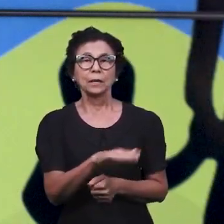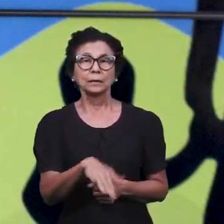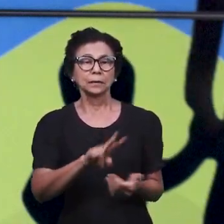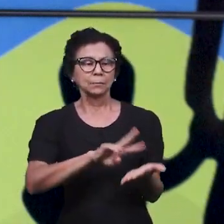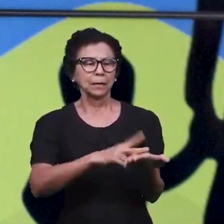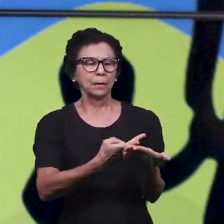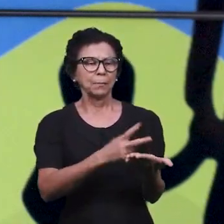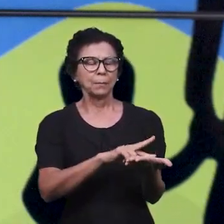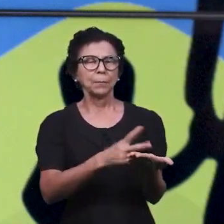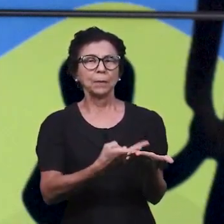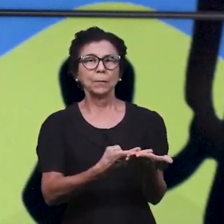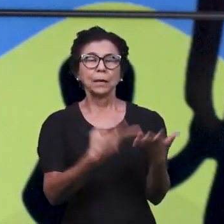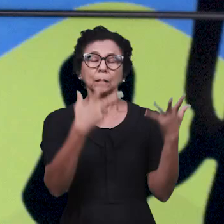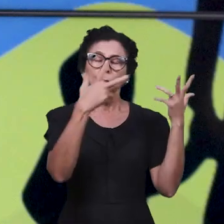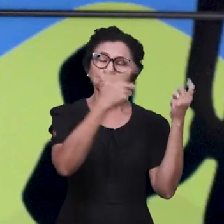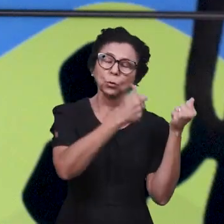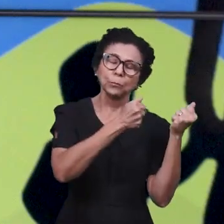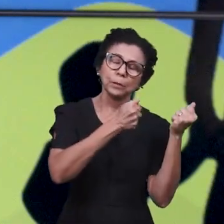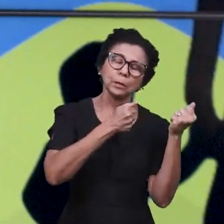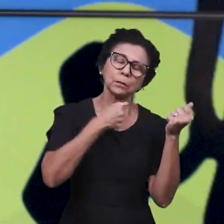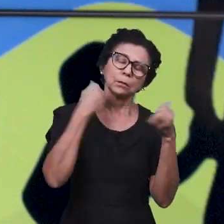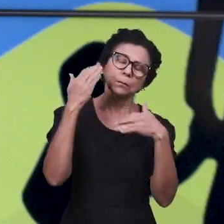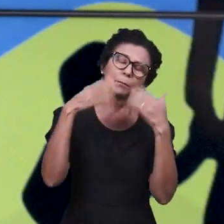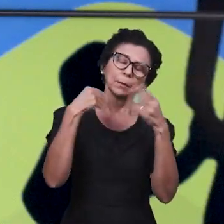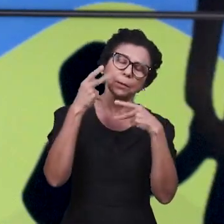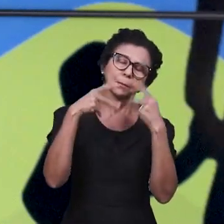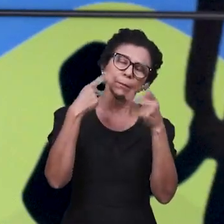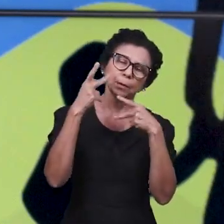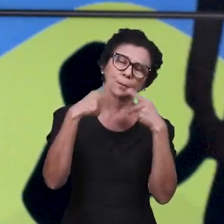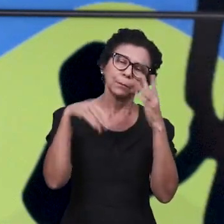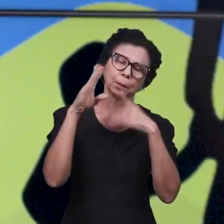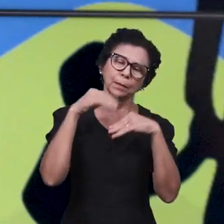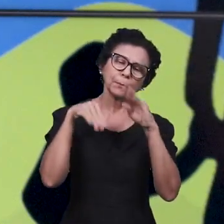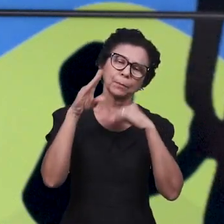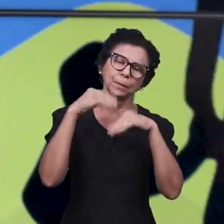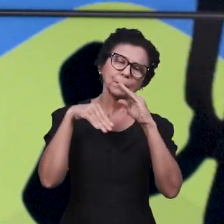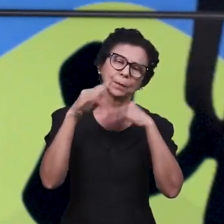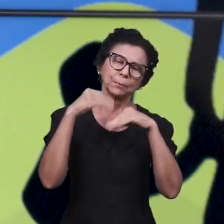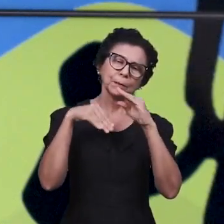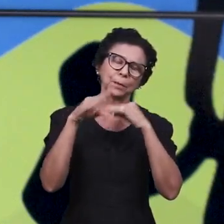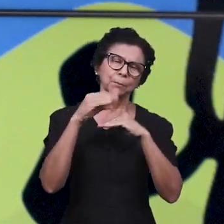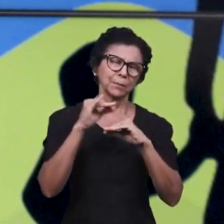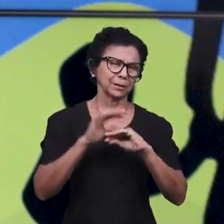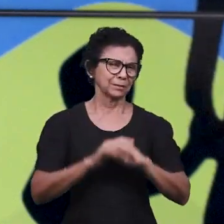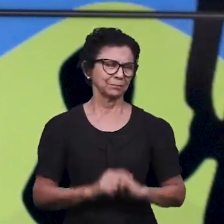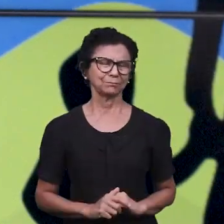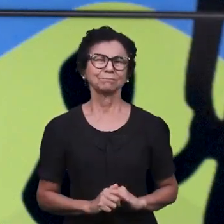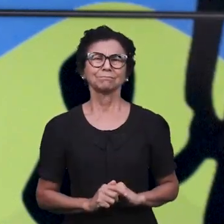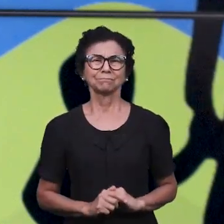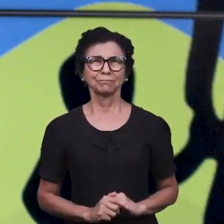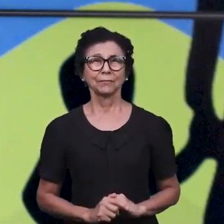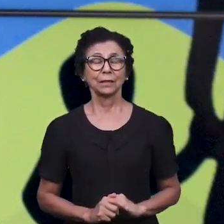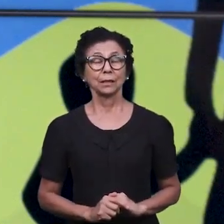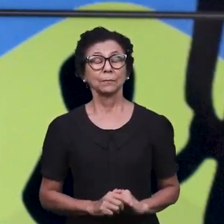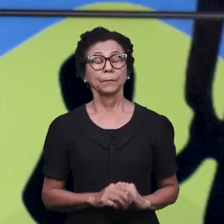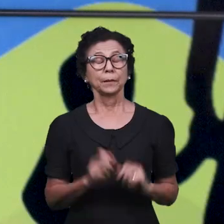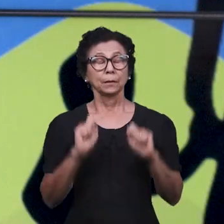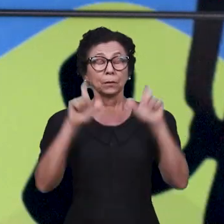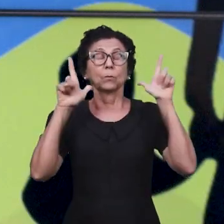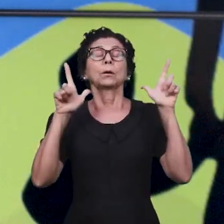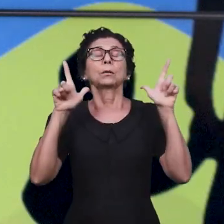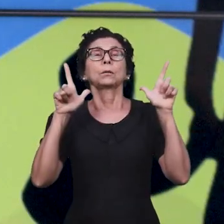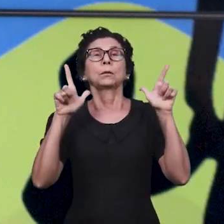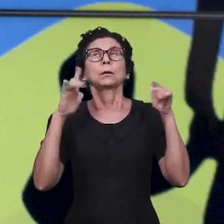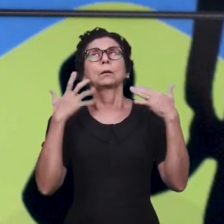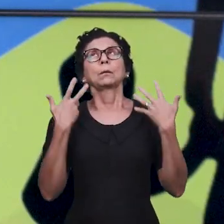fala muito mais do que realmente, né, é ali dentro da normalidade. Há um sono perturbador. E eles acordam